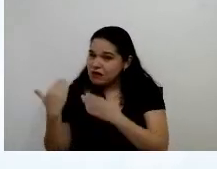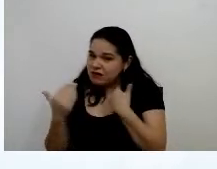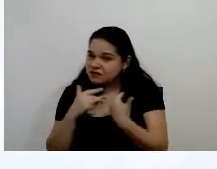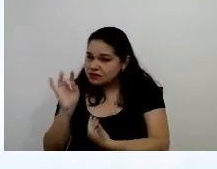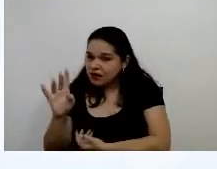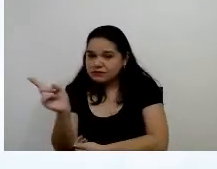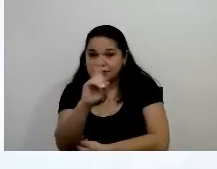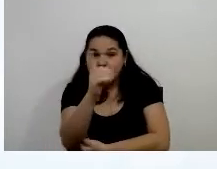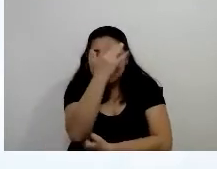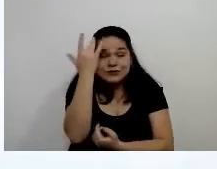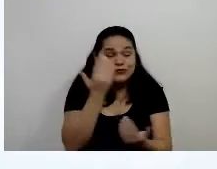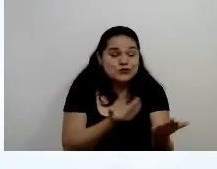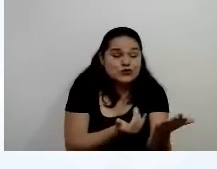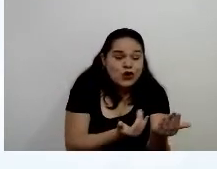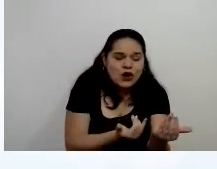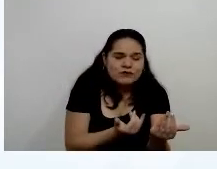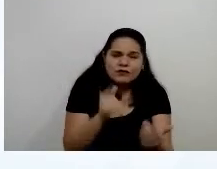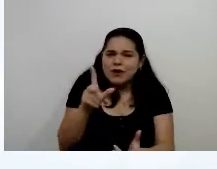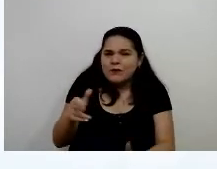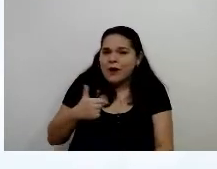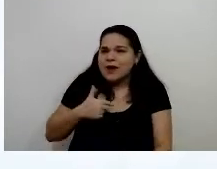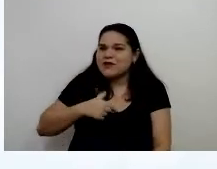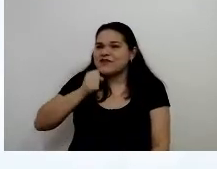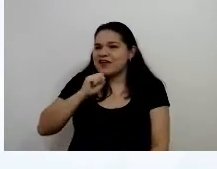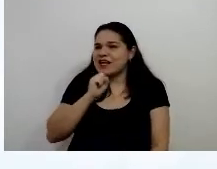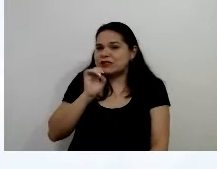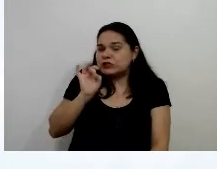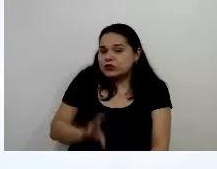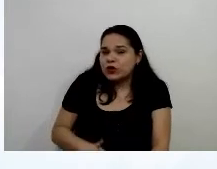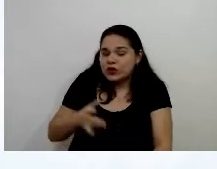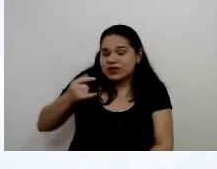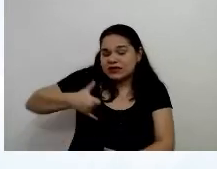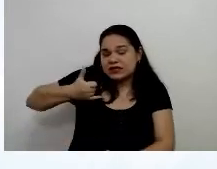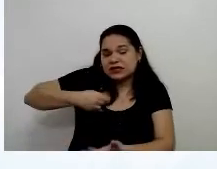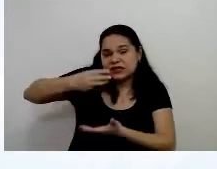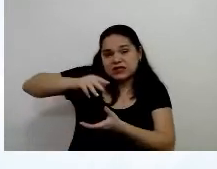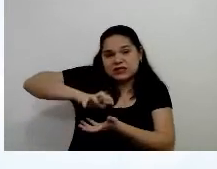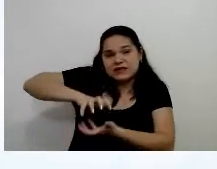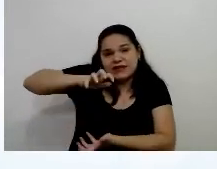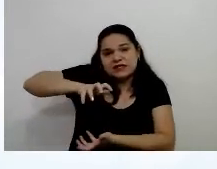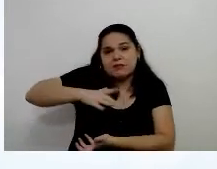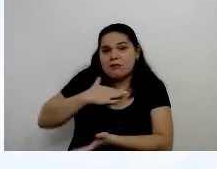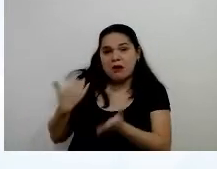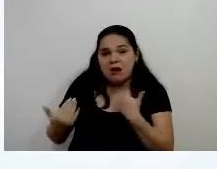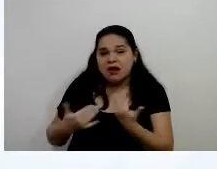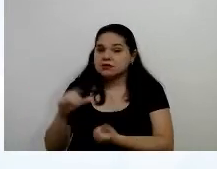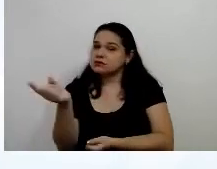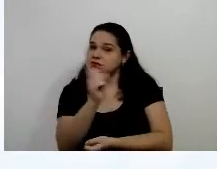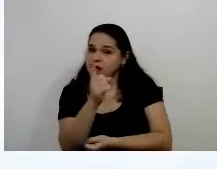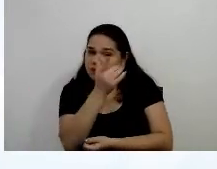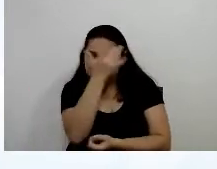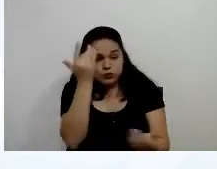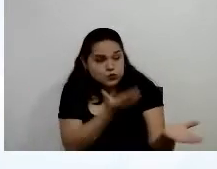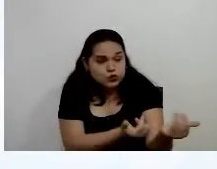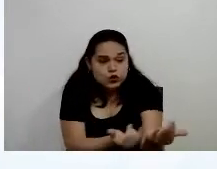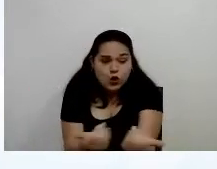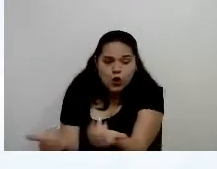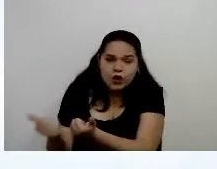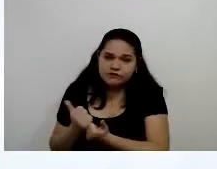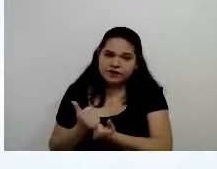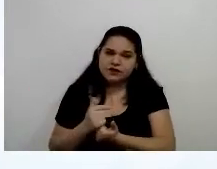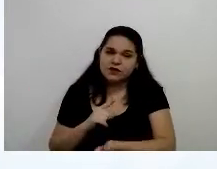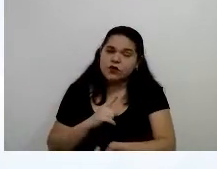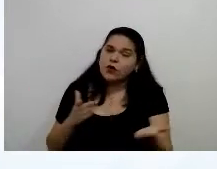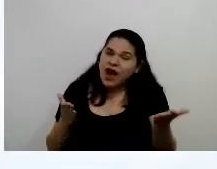idade como eu, né? Eu acho que aí na casa hoje tem poucas pessoas com mais de